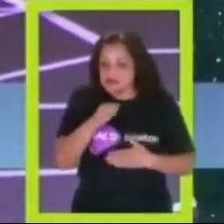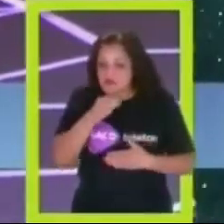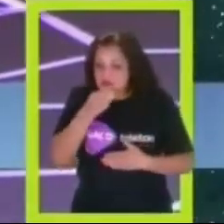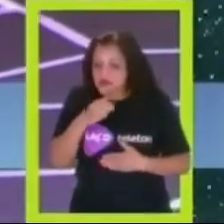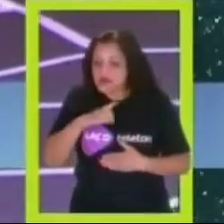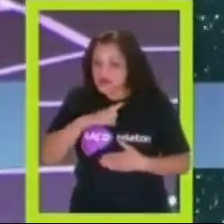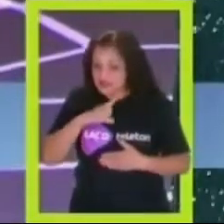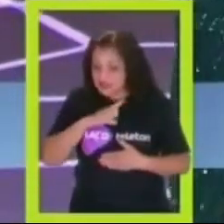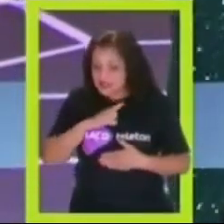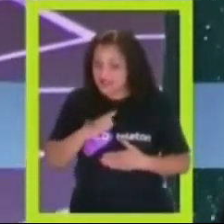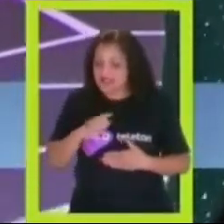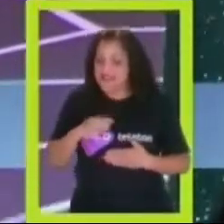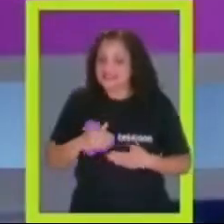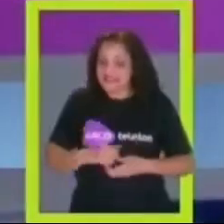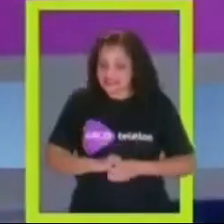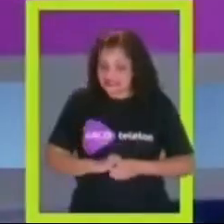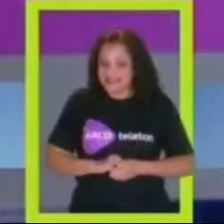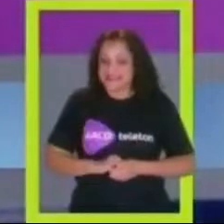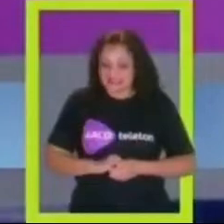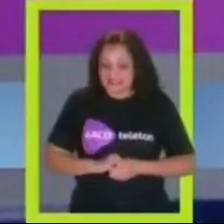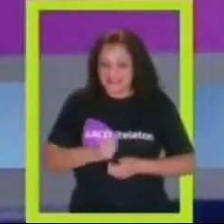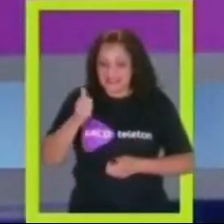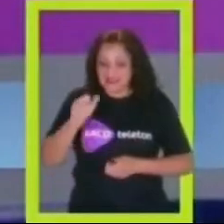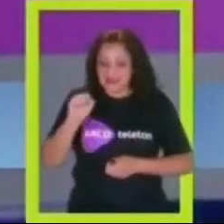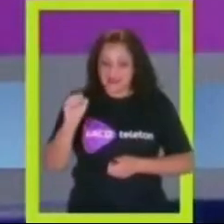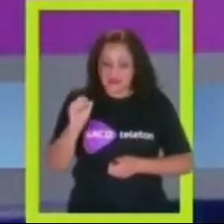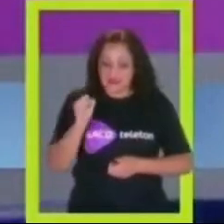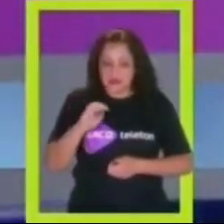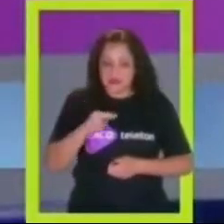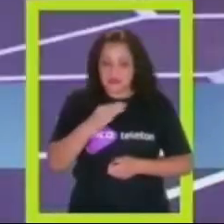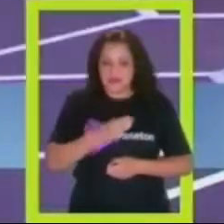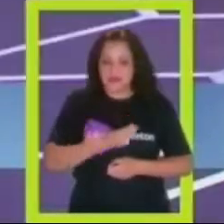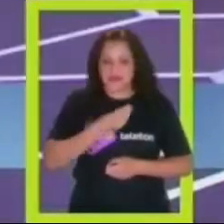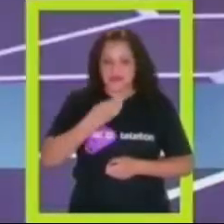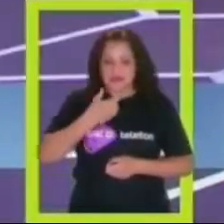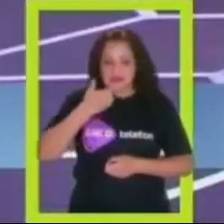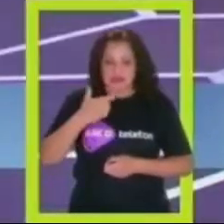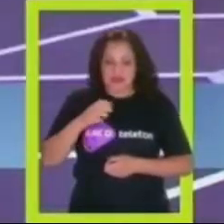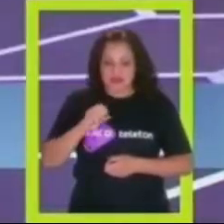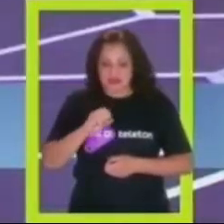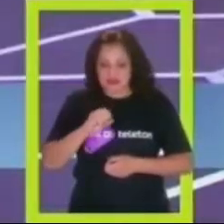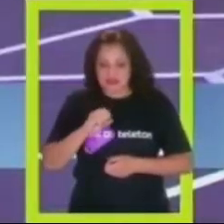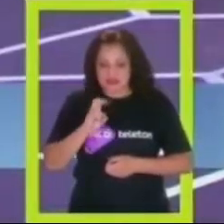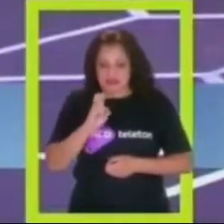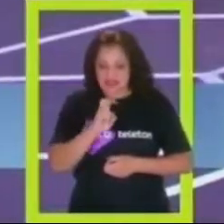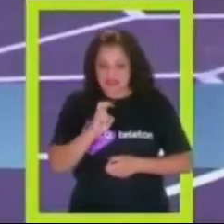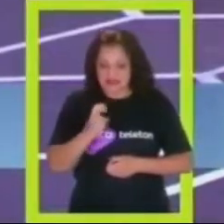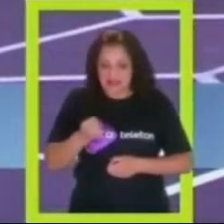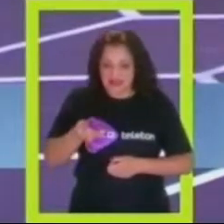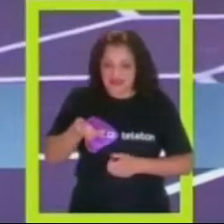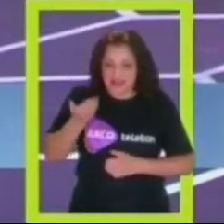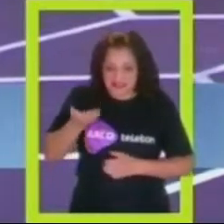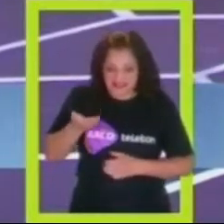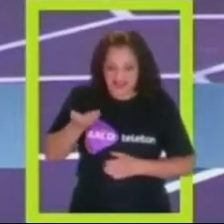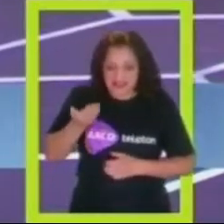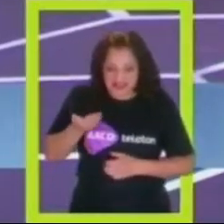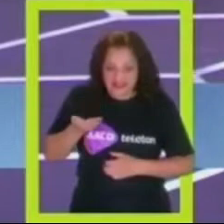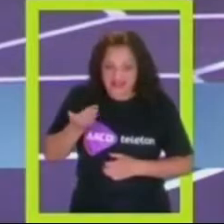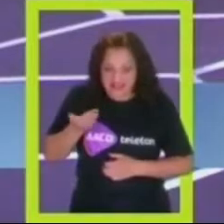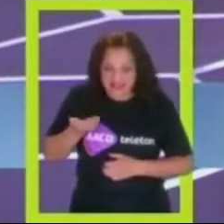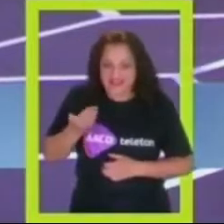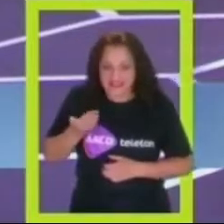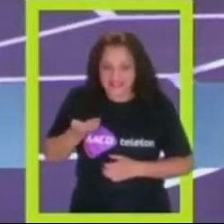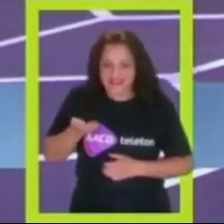e 205. Eu não e vou ver. Agora eu não vou vai ver. Subir. Tem bastante zero aqui. Agora vai